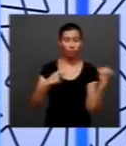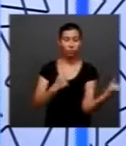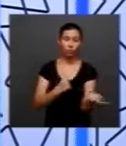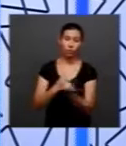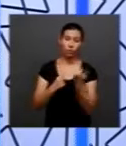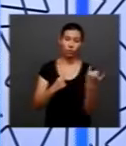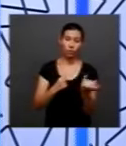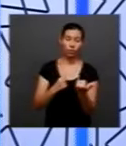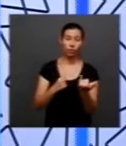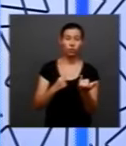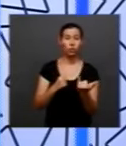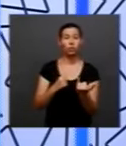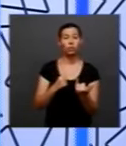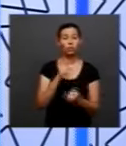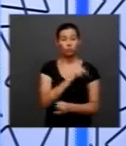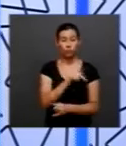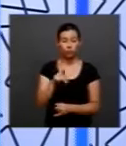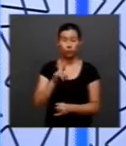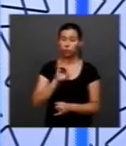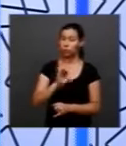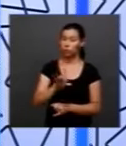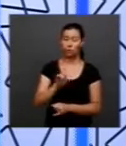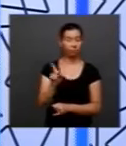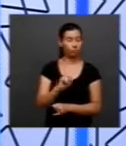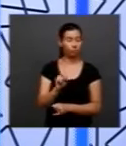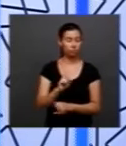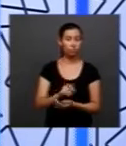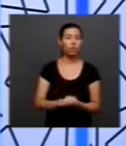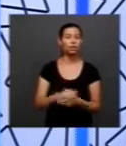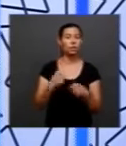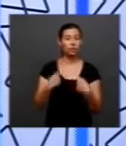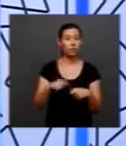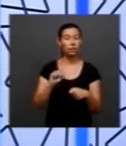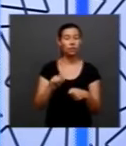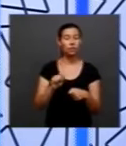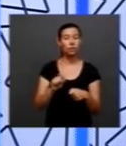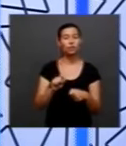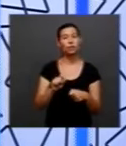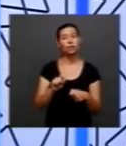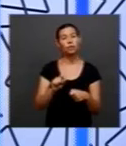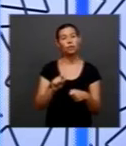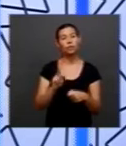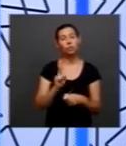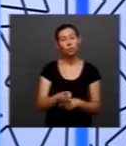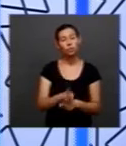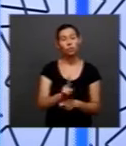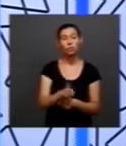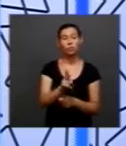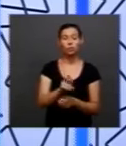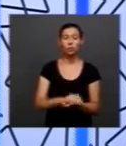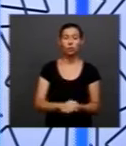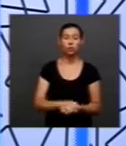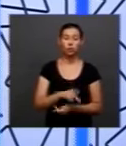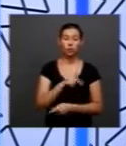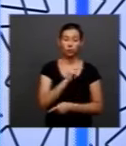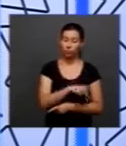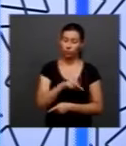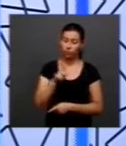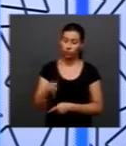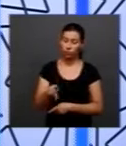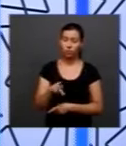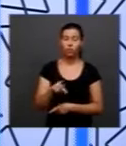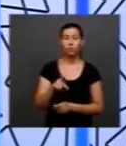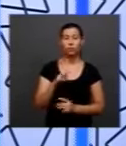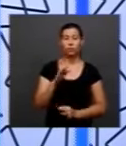discente. A gente precisa de uma formação continuada, permanente, para o corpo docente, técnico, para a gente